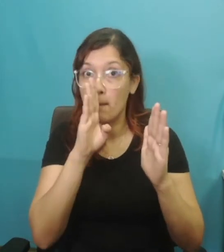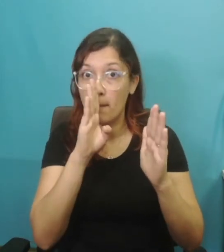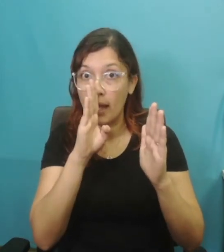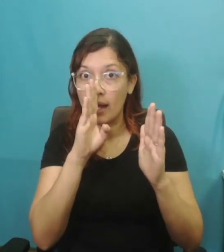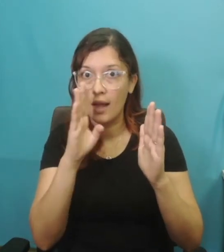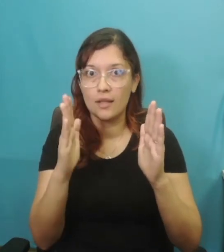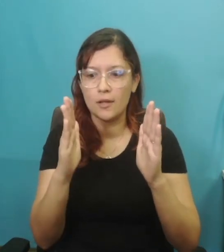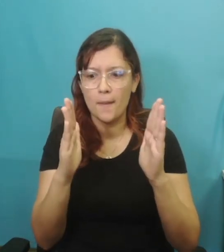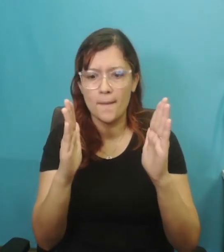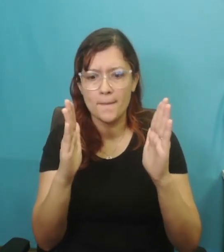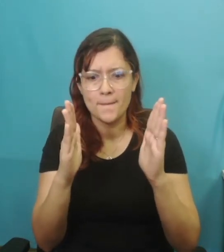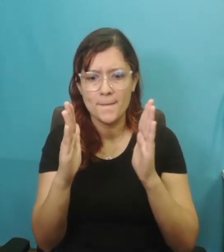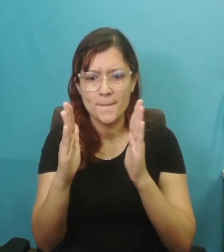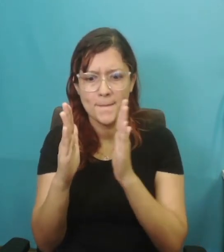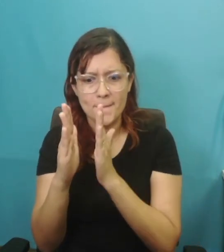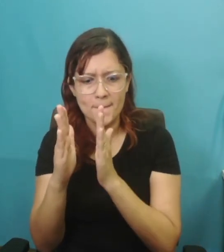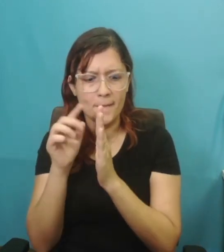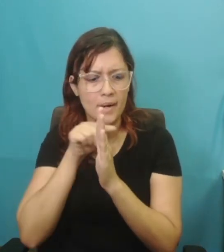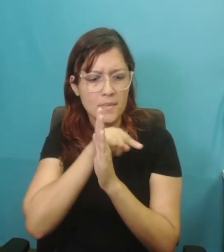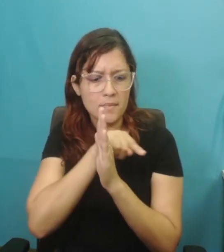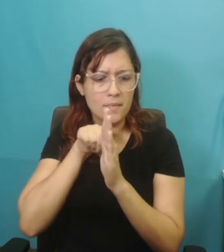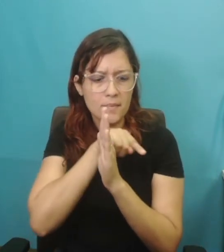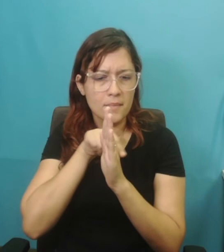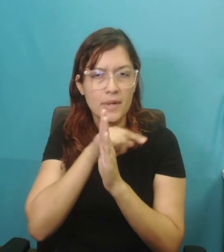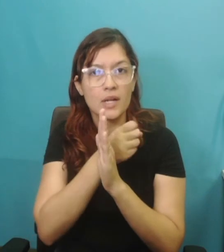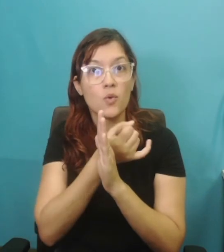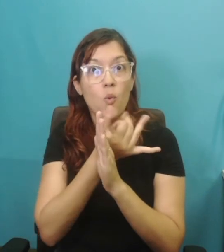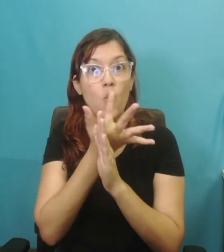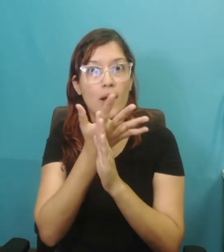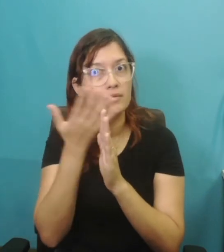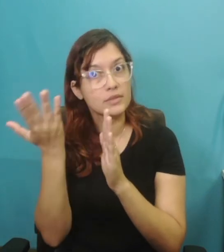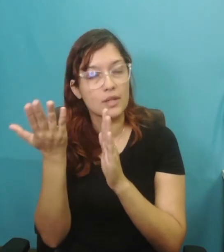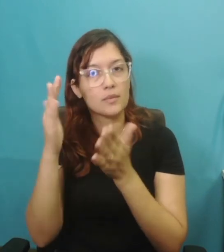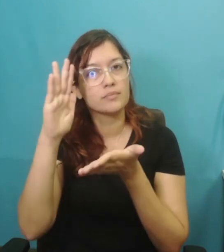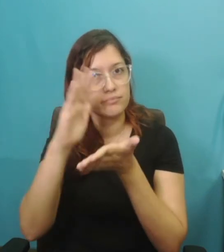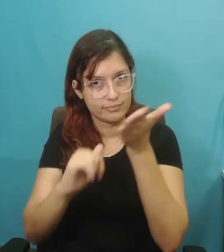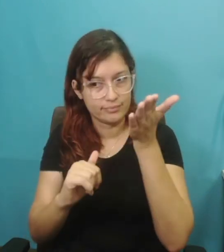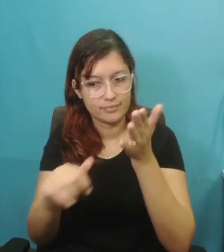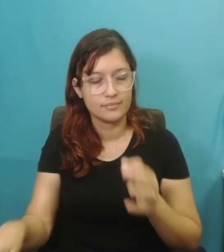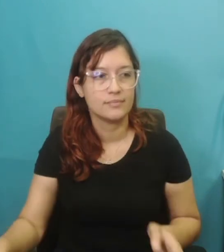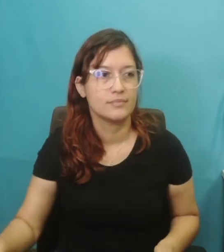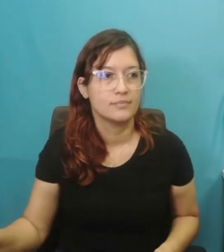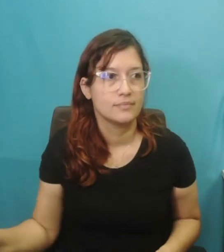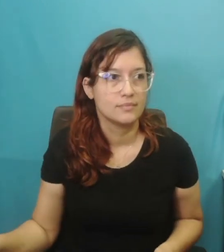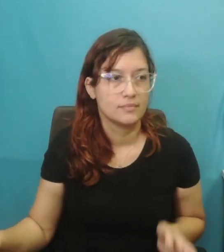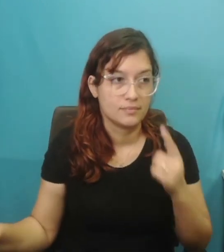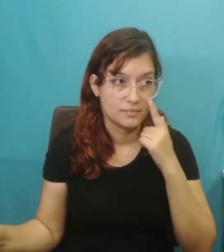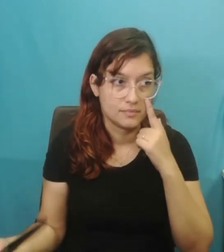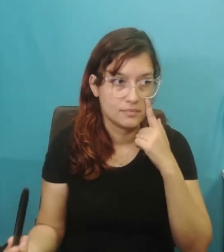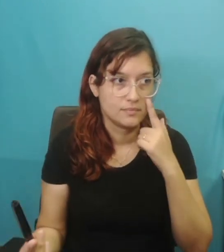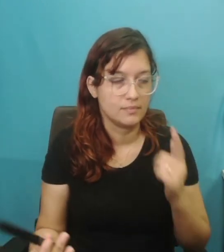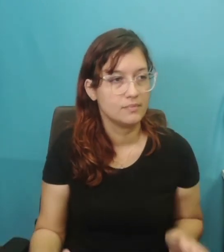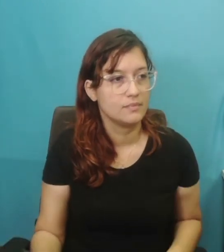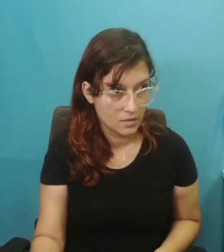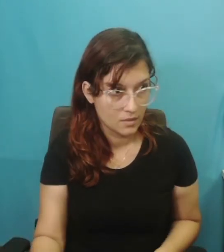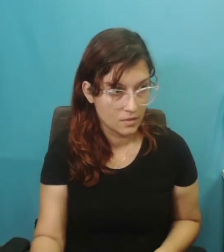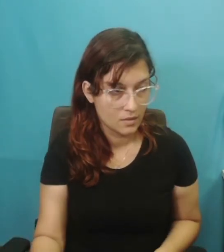que 20 centímetros ela está em equilíbrio, então ela comprimiu para 15, então eu vou fazer a subtração.